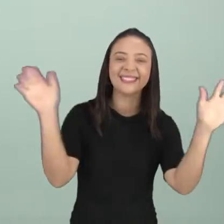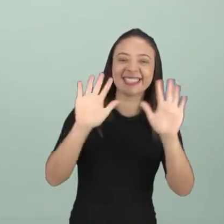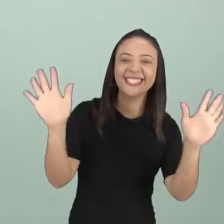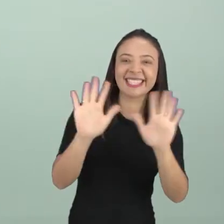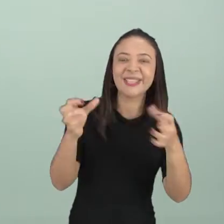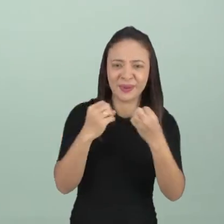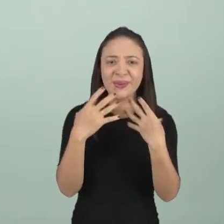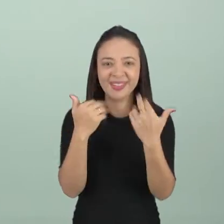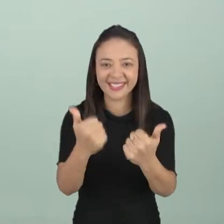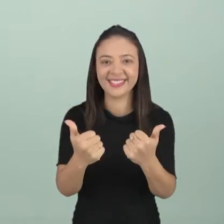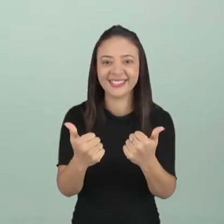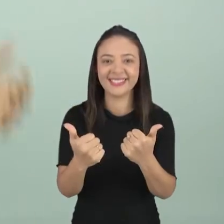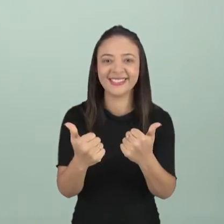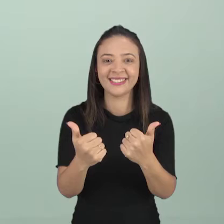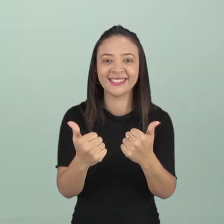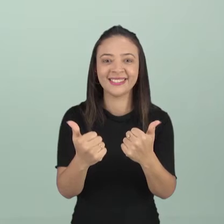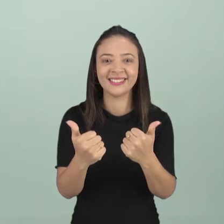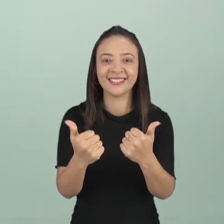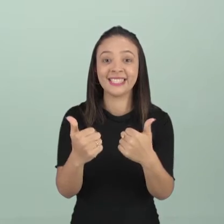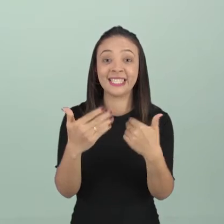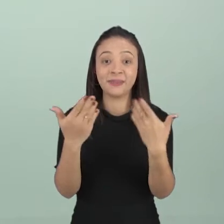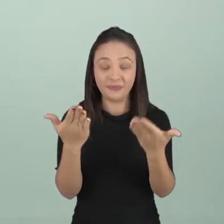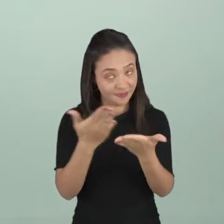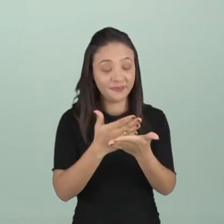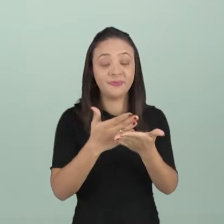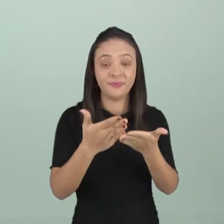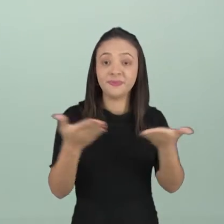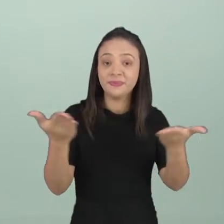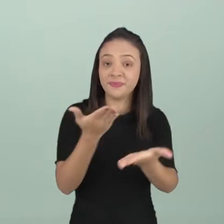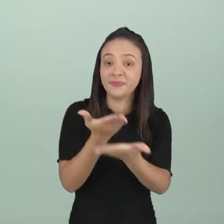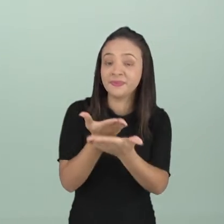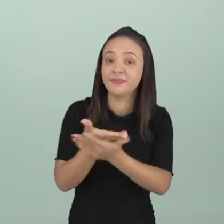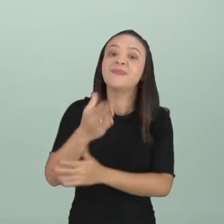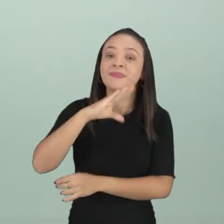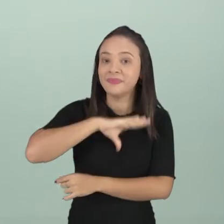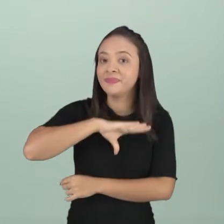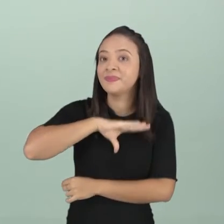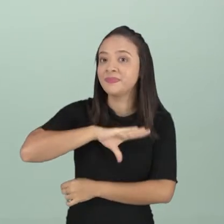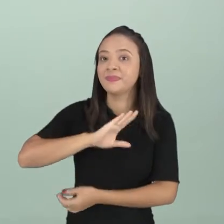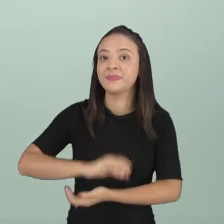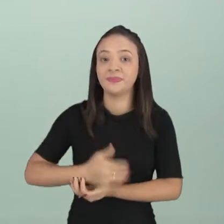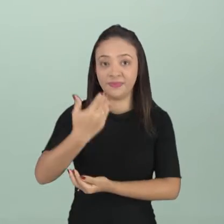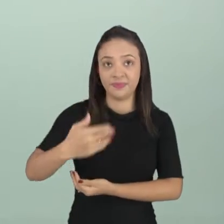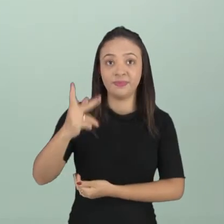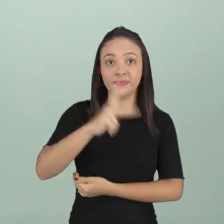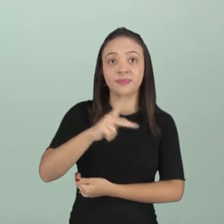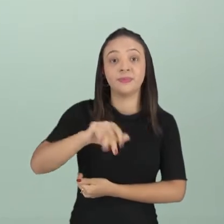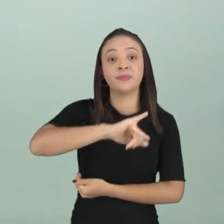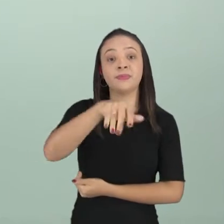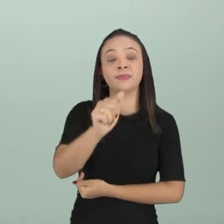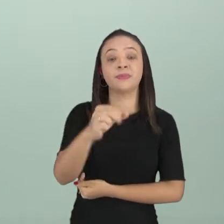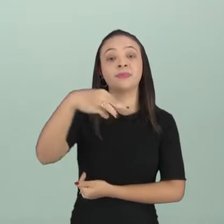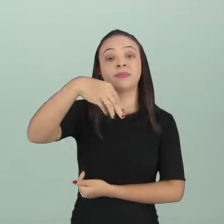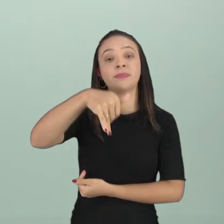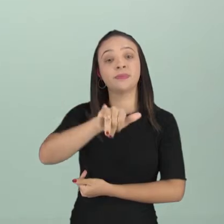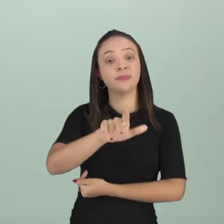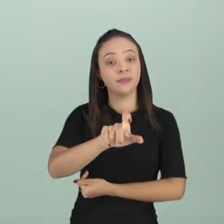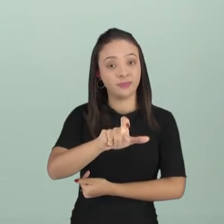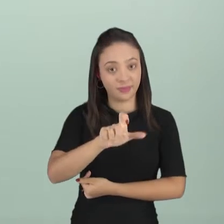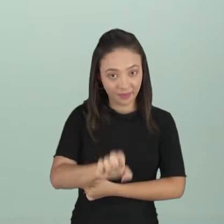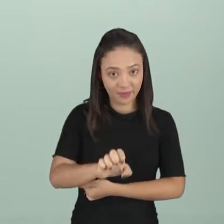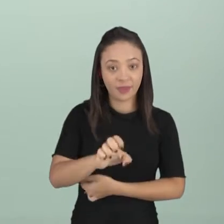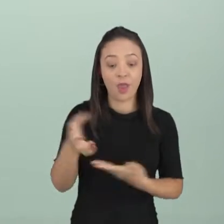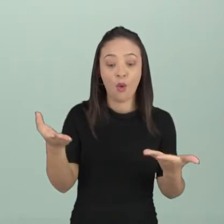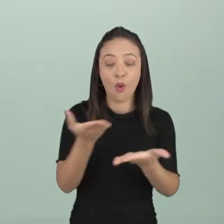Olá, galerinha, tudo bem? Vamos começar a nossa aula de língua portuguesa. Eu sou a professora Gemile Fontinelli e o